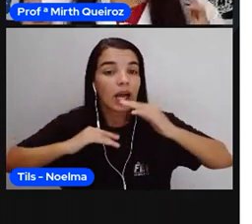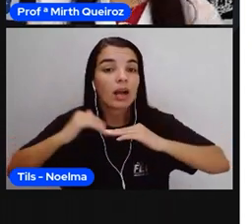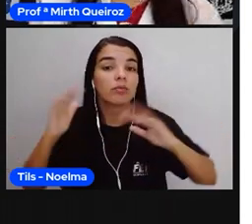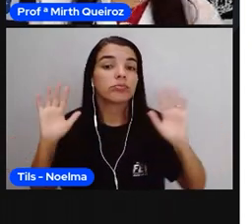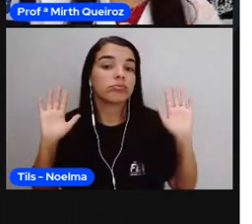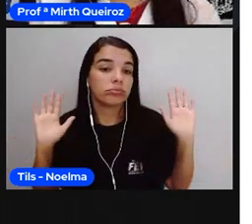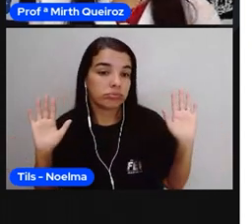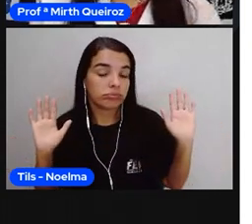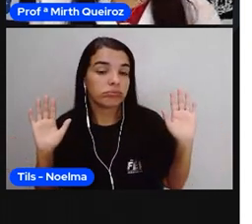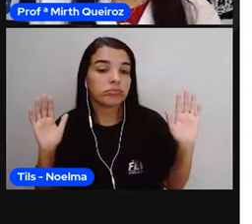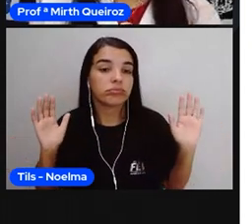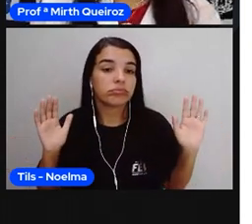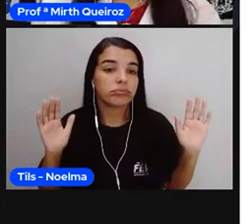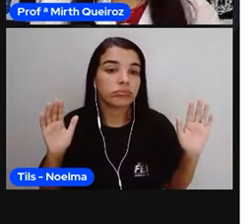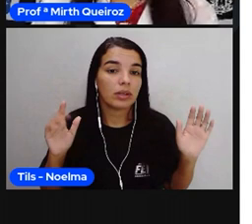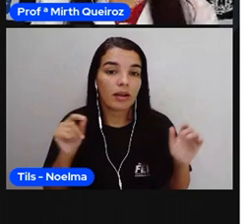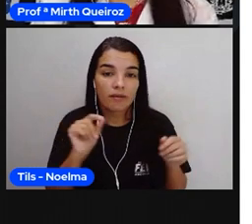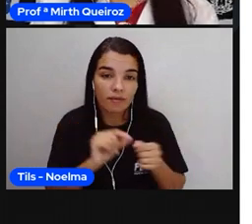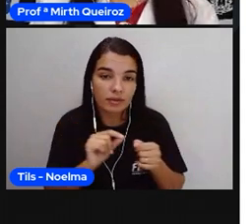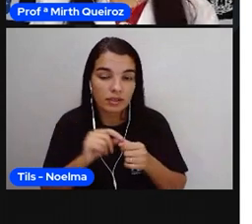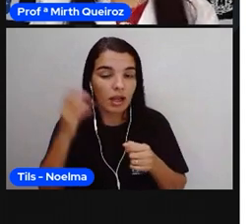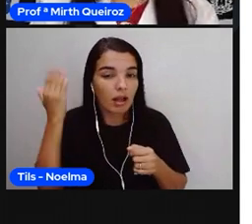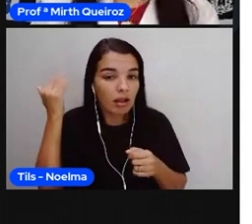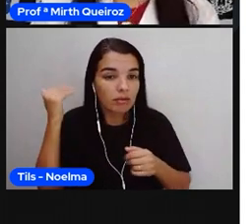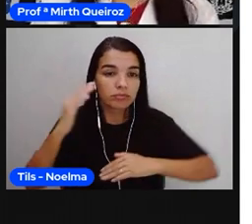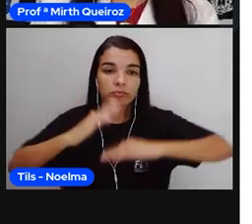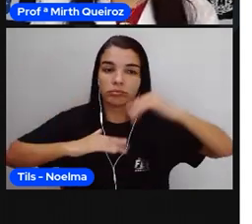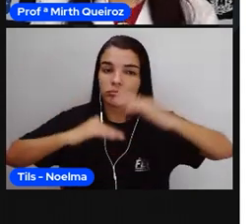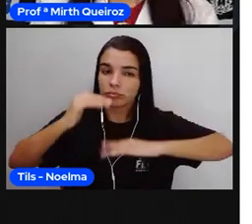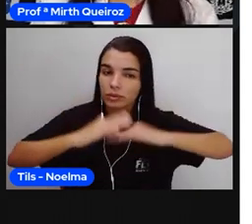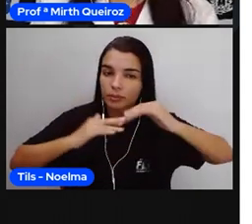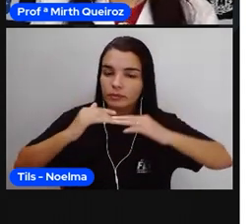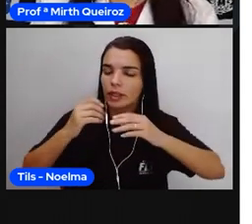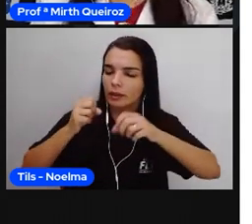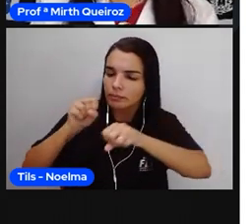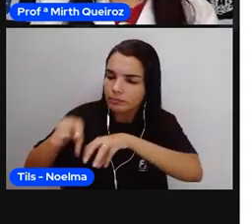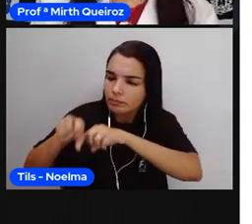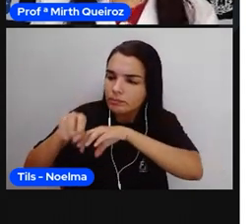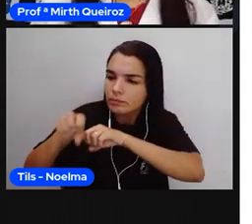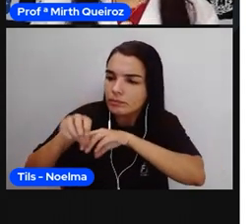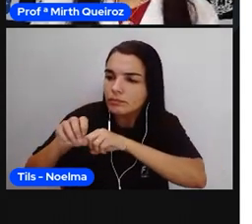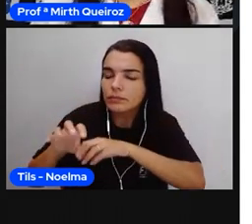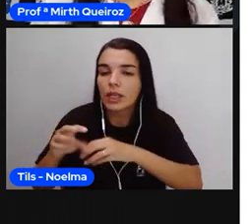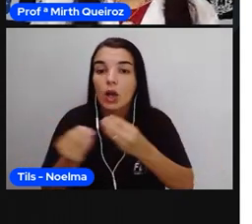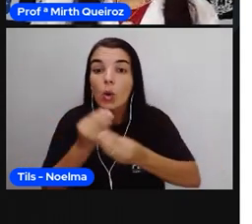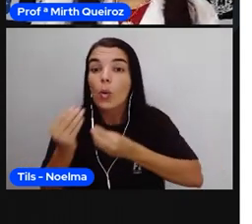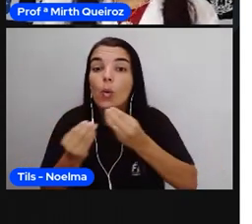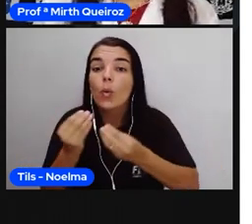profissão, né, que naquela época é chamada de ofício, né? Ela se criar habilidade para